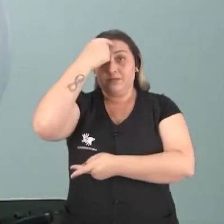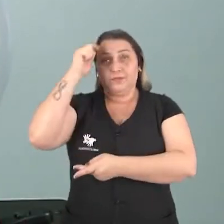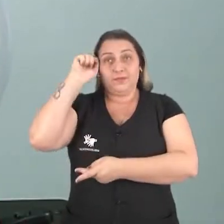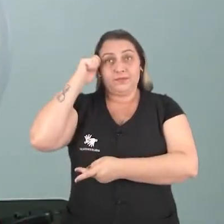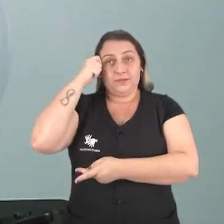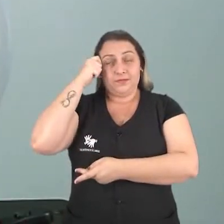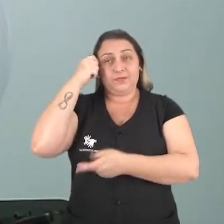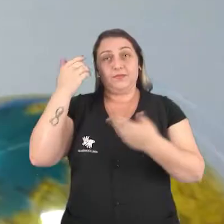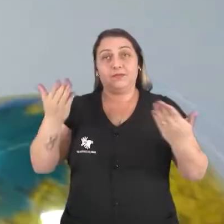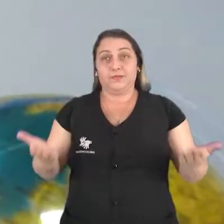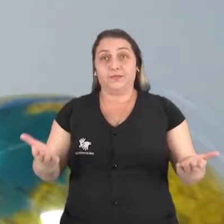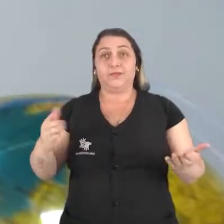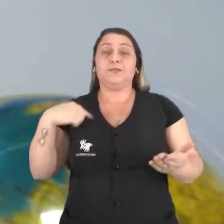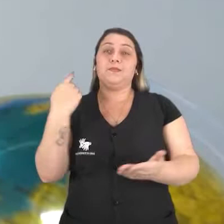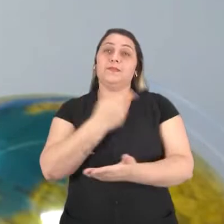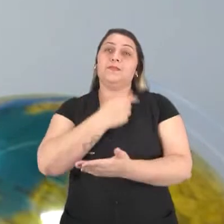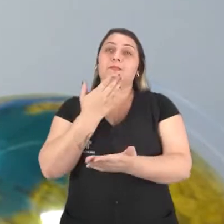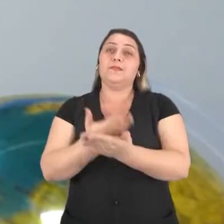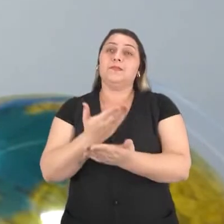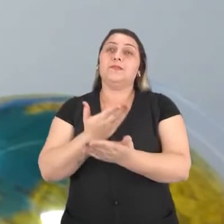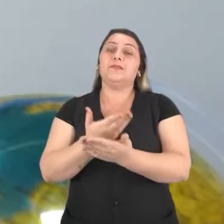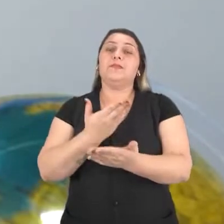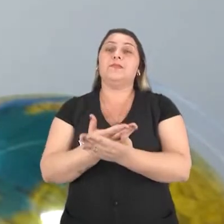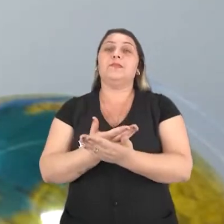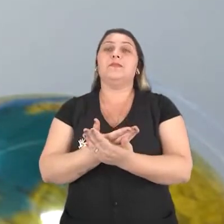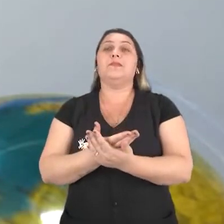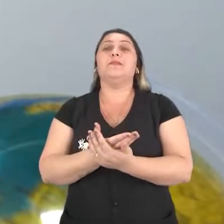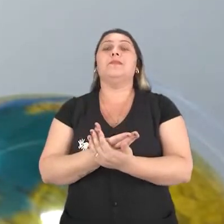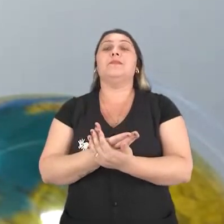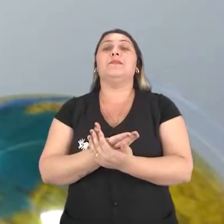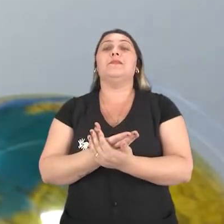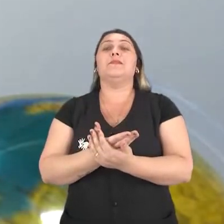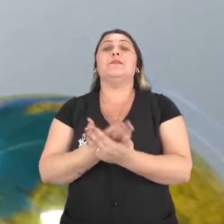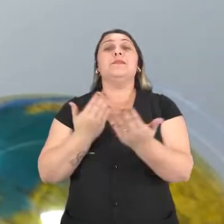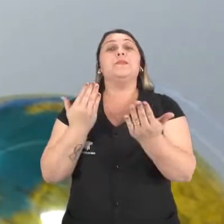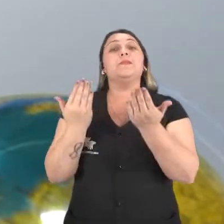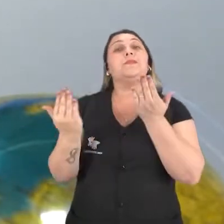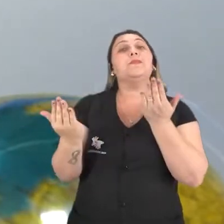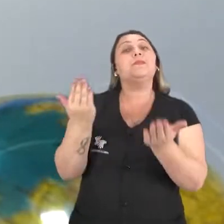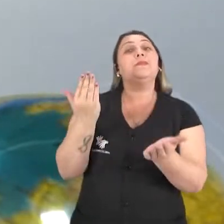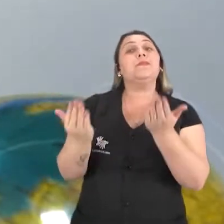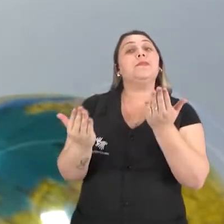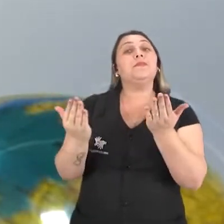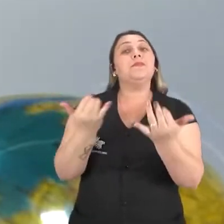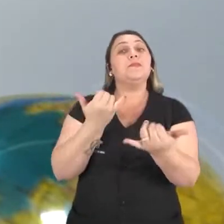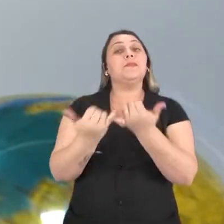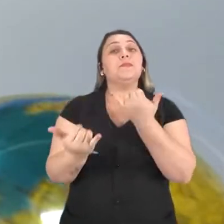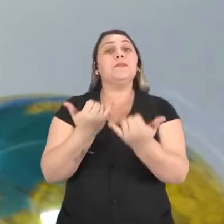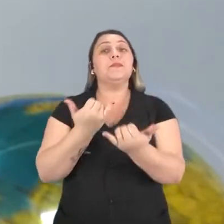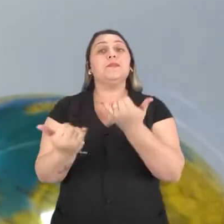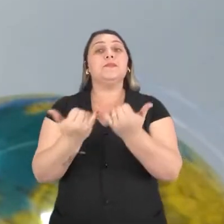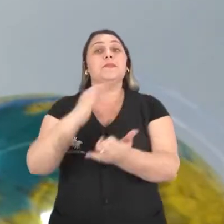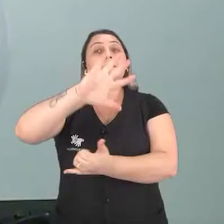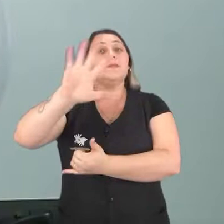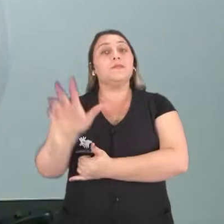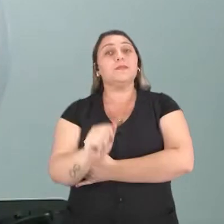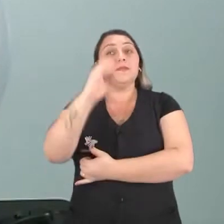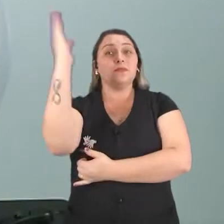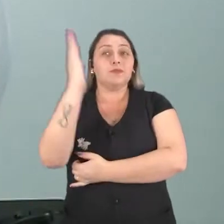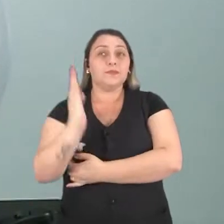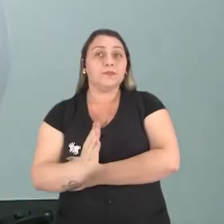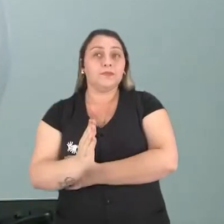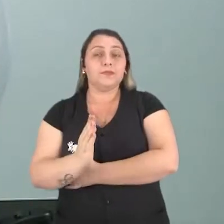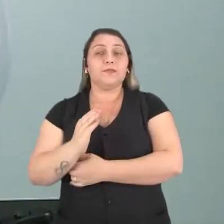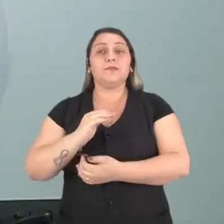Negra. Então, a nossa aula vai ser uma comparação e uma semelhança entre África e